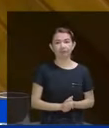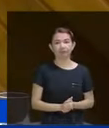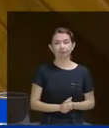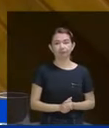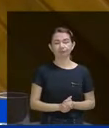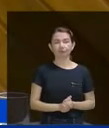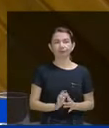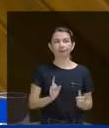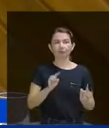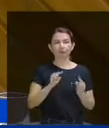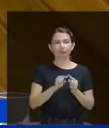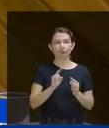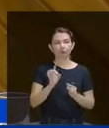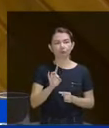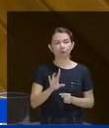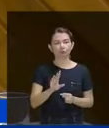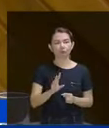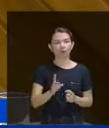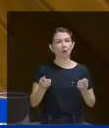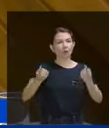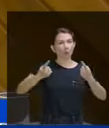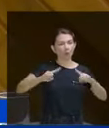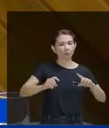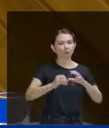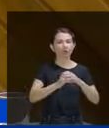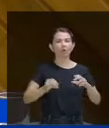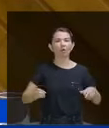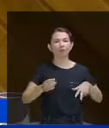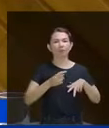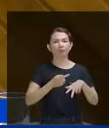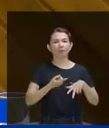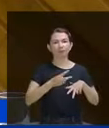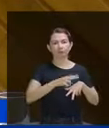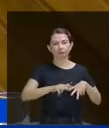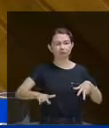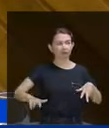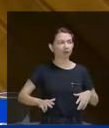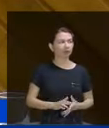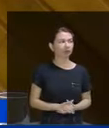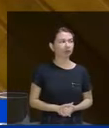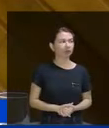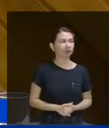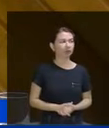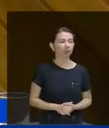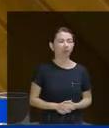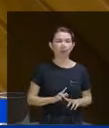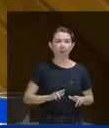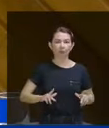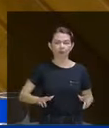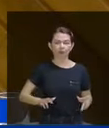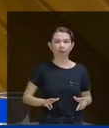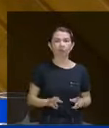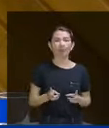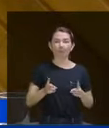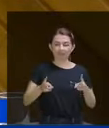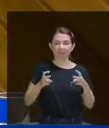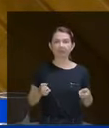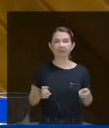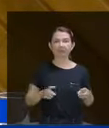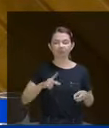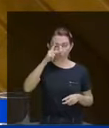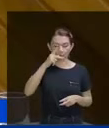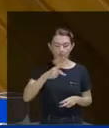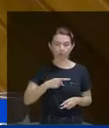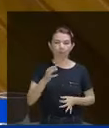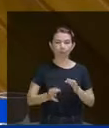fraudulentas com o objetivo de violar a cota de gênero. Não obstante, eu reitero a visão pessoal de que o